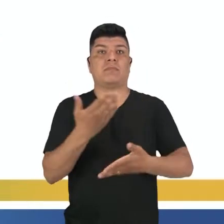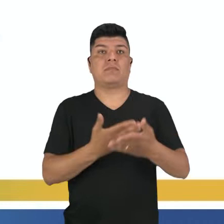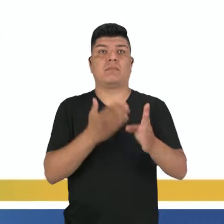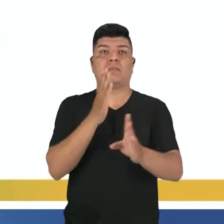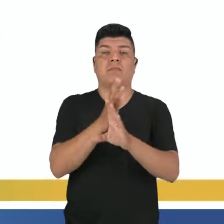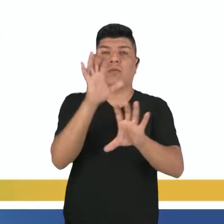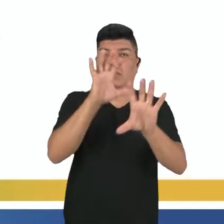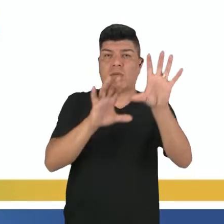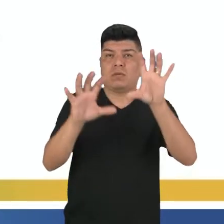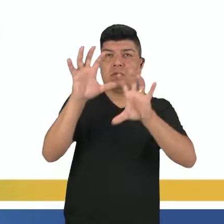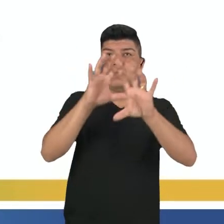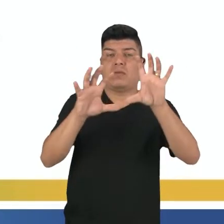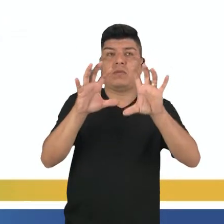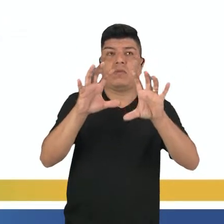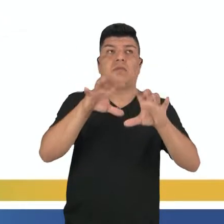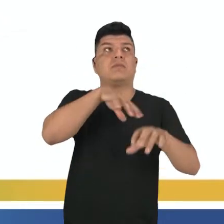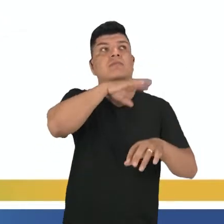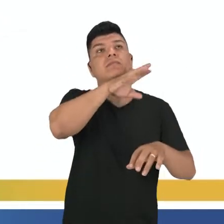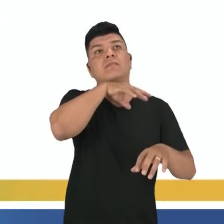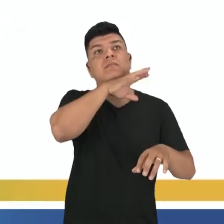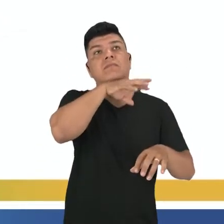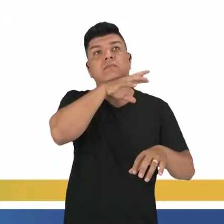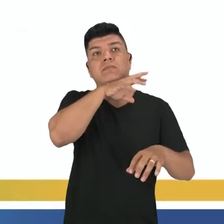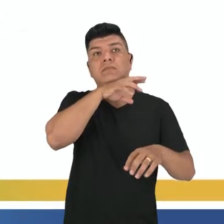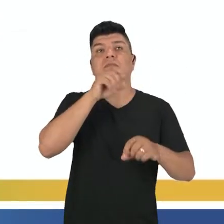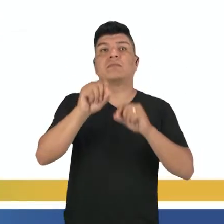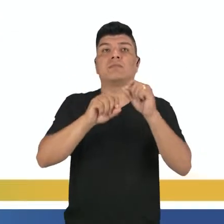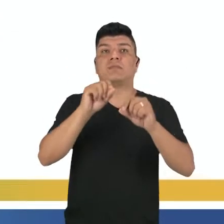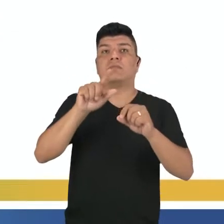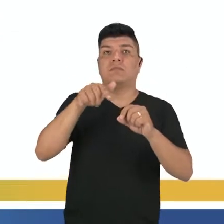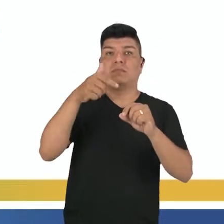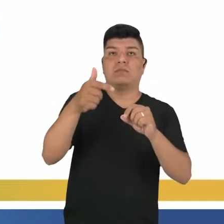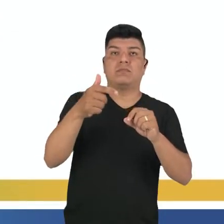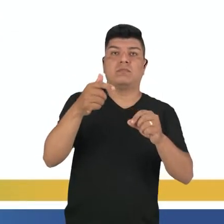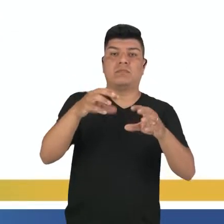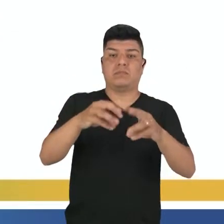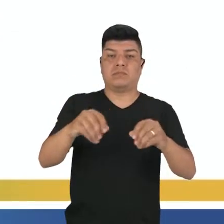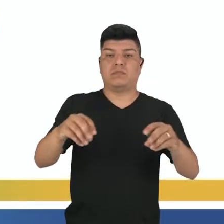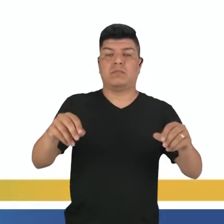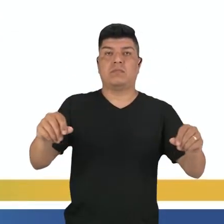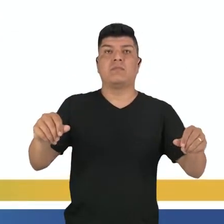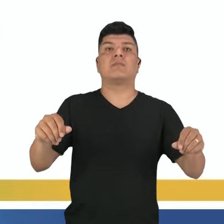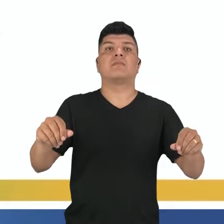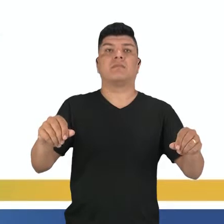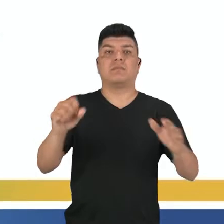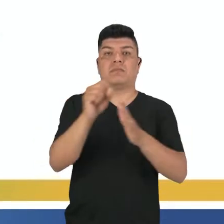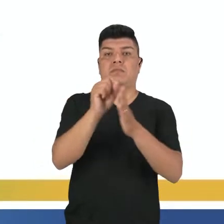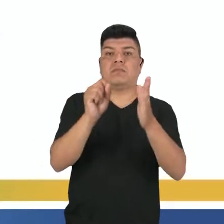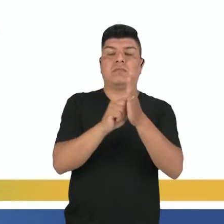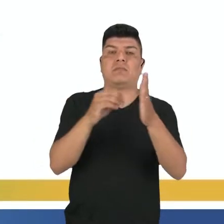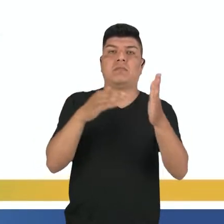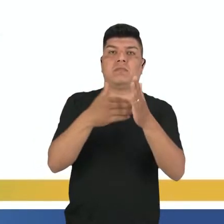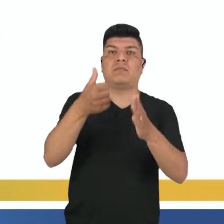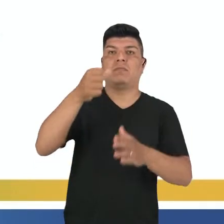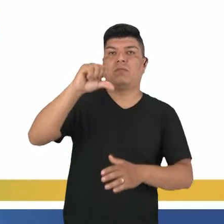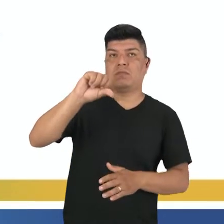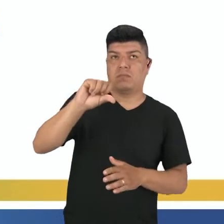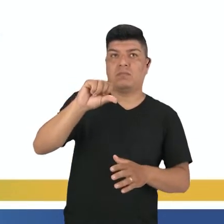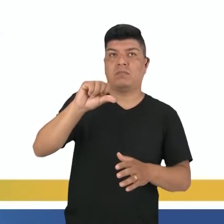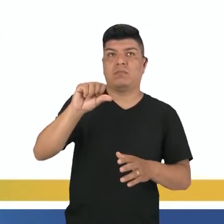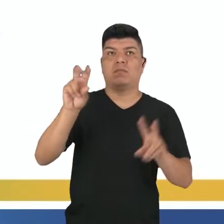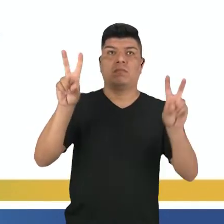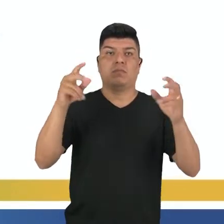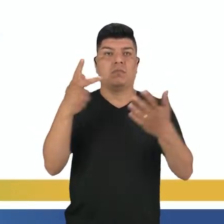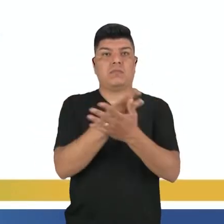gases dos animais e dejetos em decomposição. Isso durou até o século XIX. Essa teoria ela não está